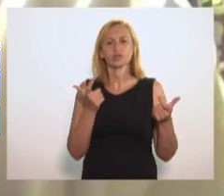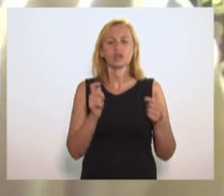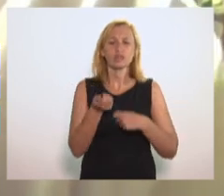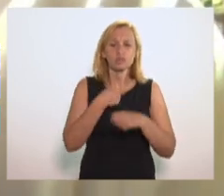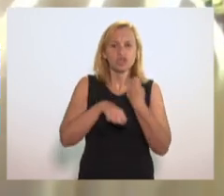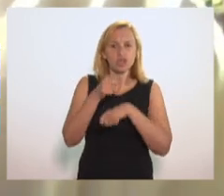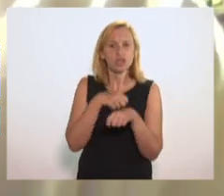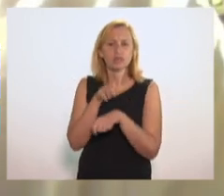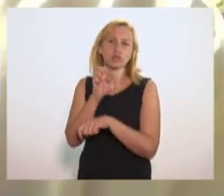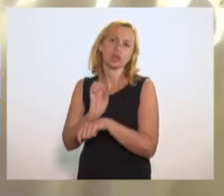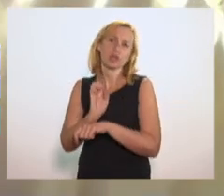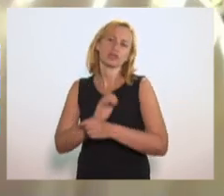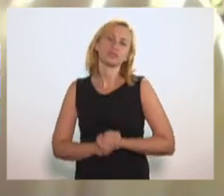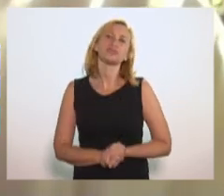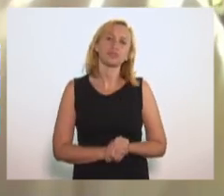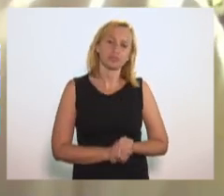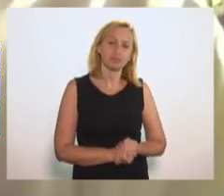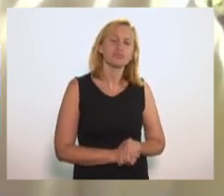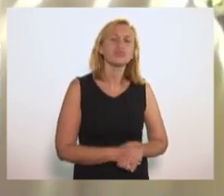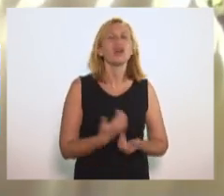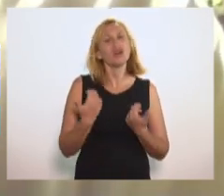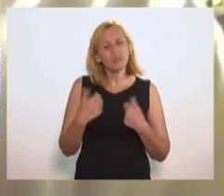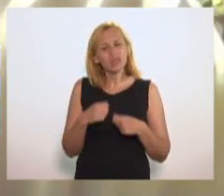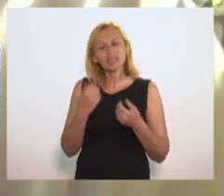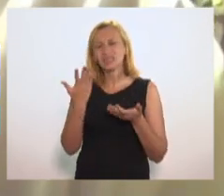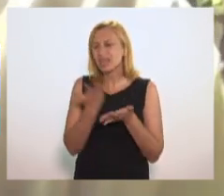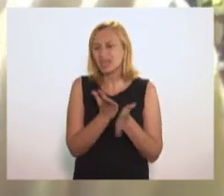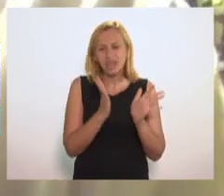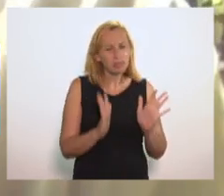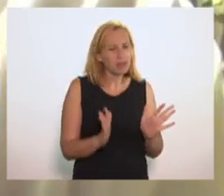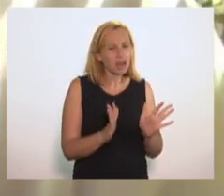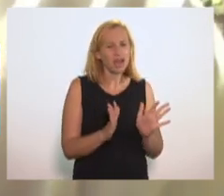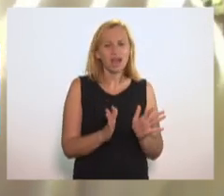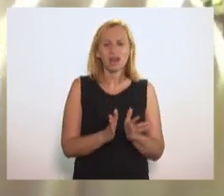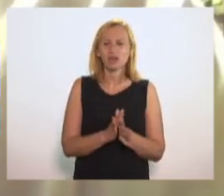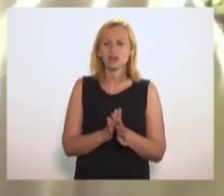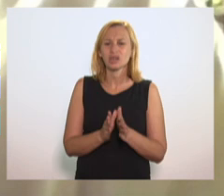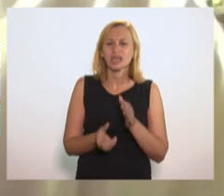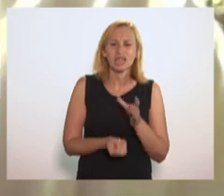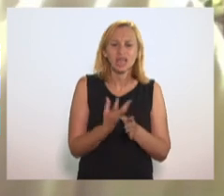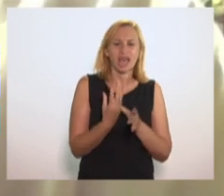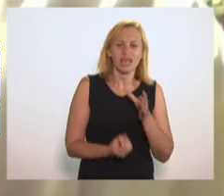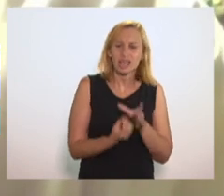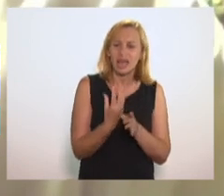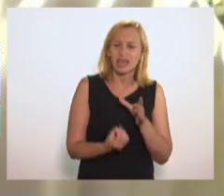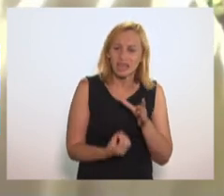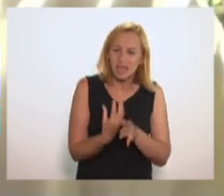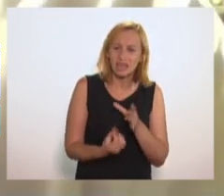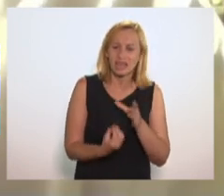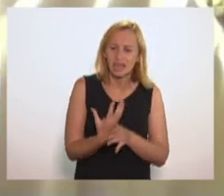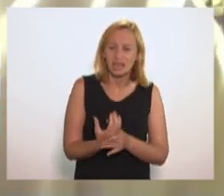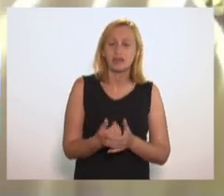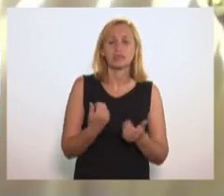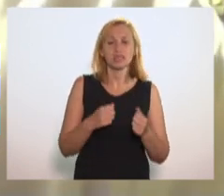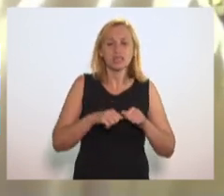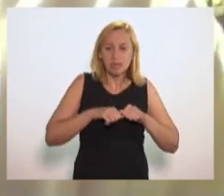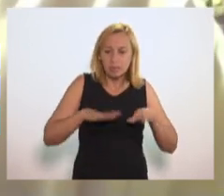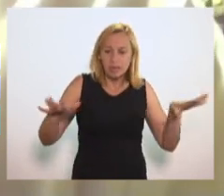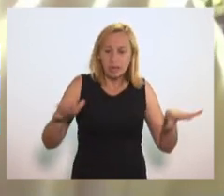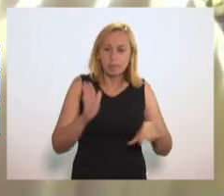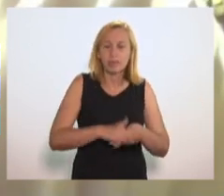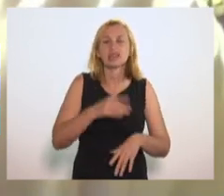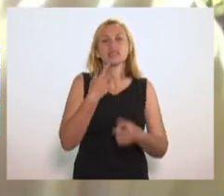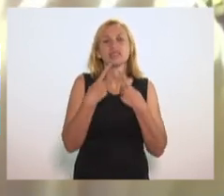do estado a gente precisa acabar com essa colcha de retalhos a gente precisa ampliar cada vez mais essa